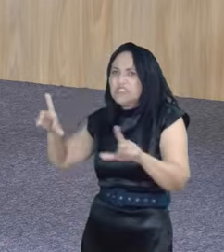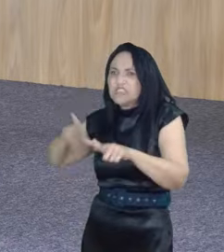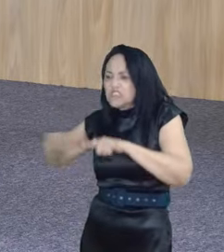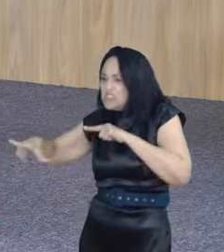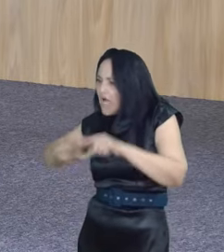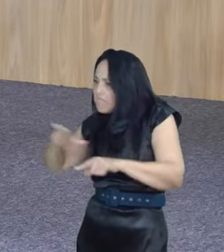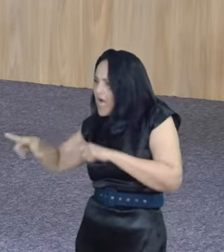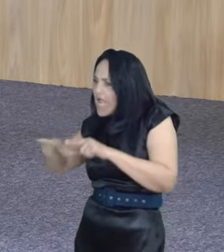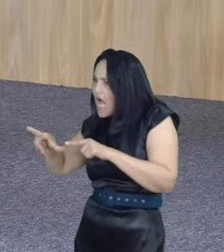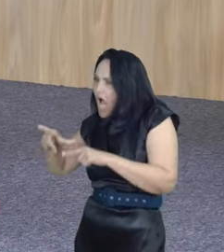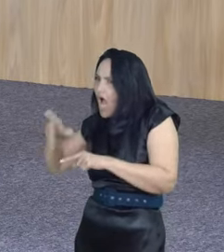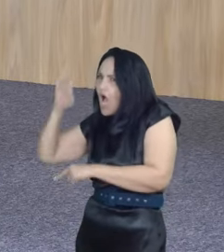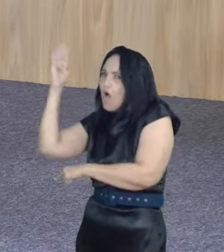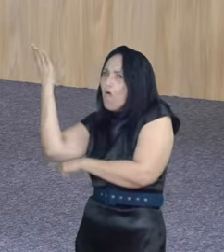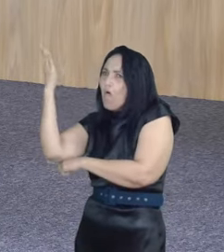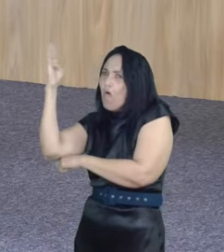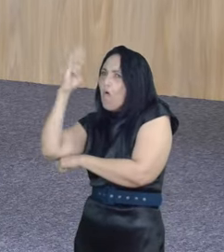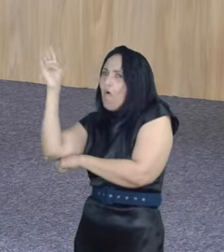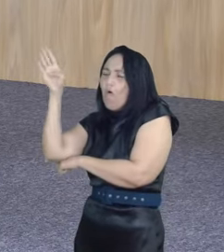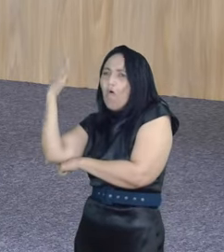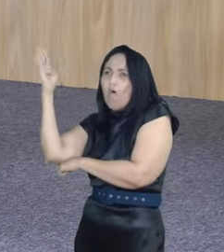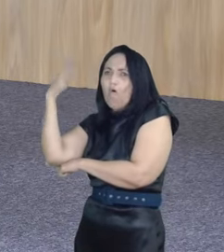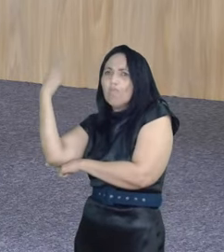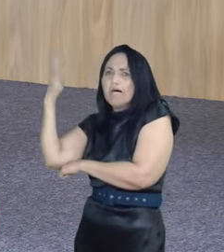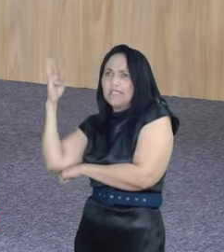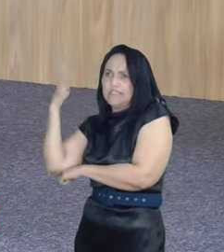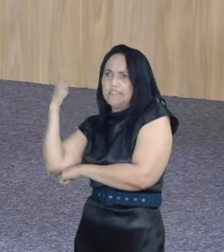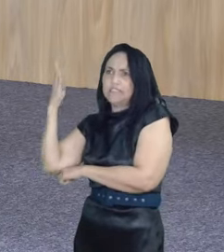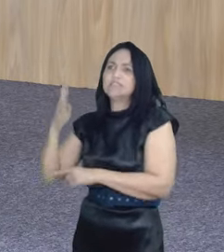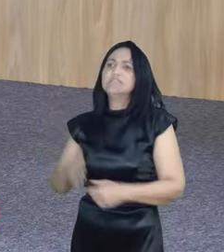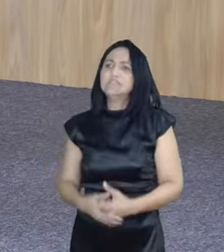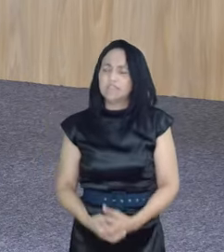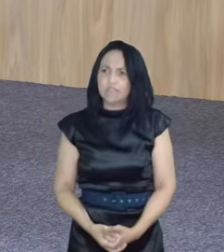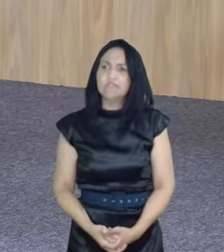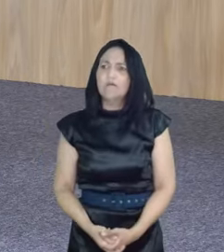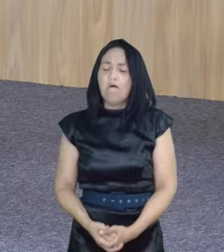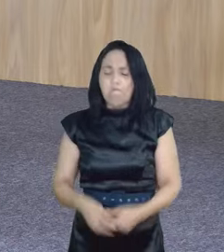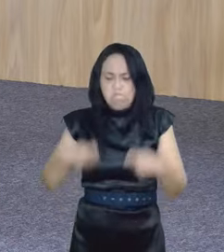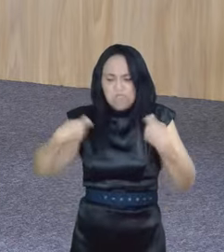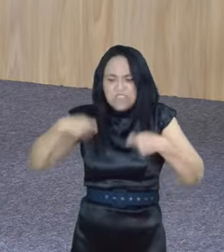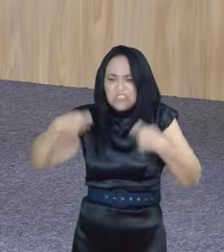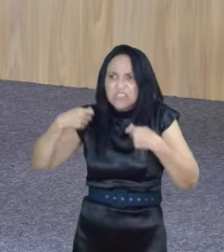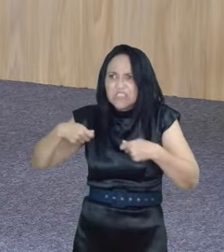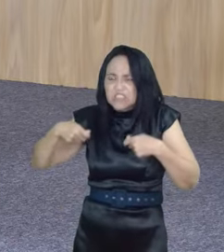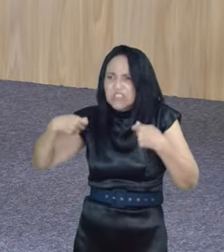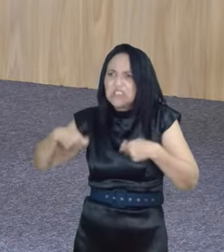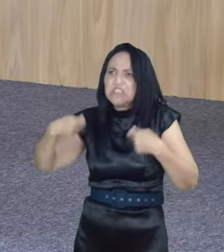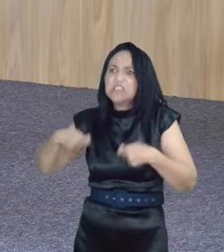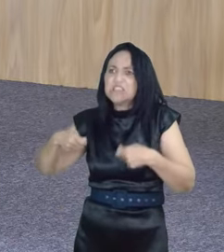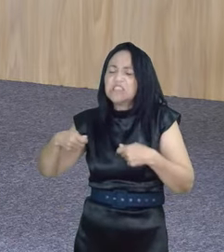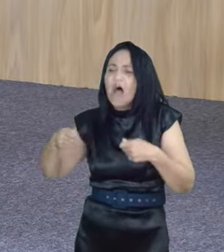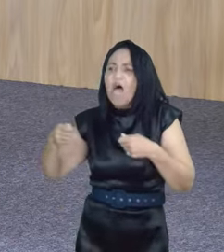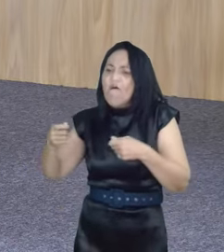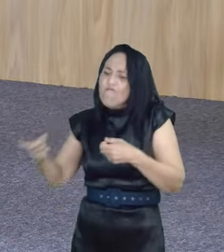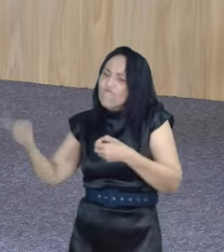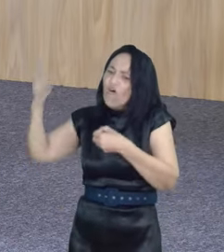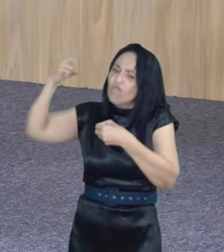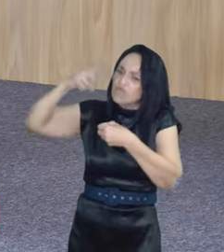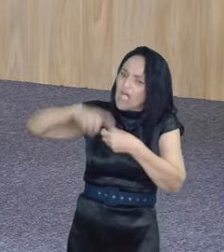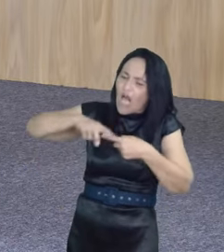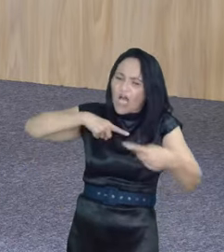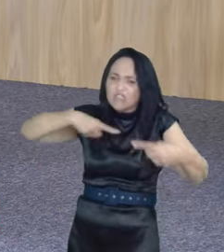certeza, Fernando. É verdade, é uma oportunidade mesmo da gente retomar essas discussões e trabalhar a urgência, né, desse